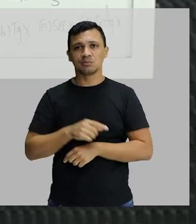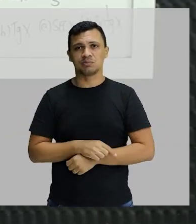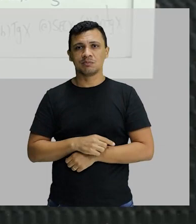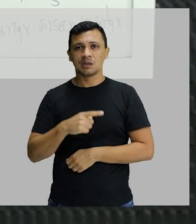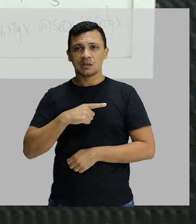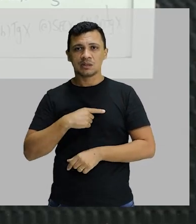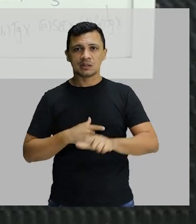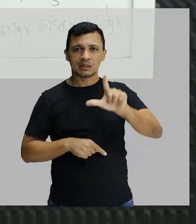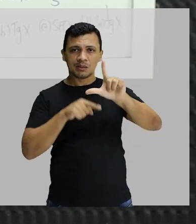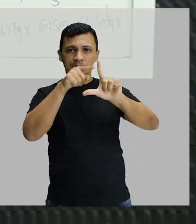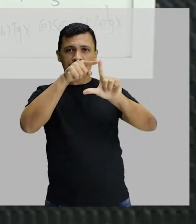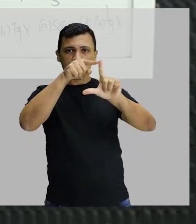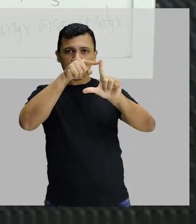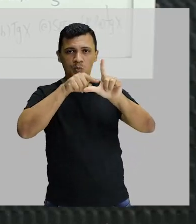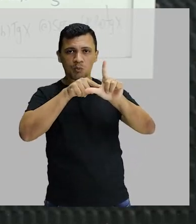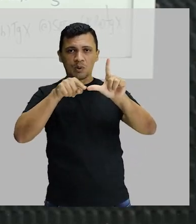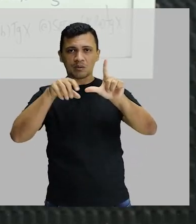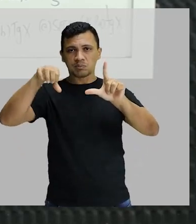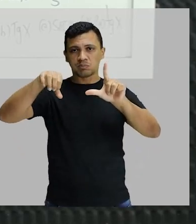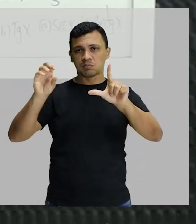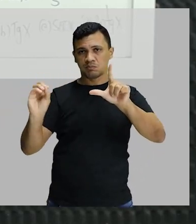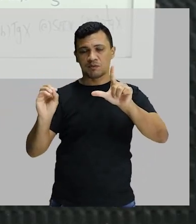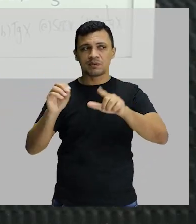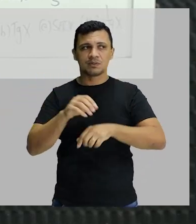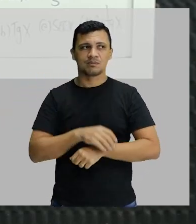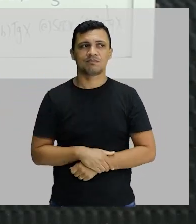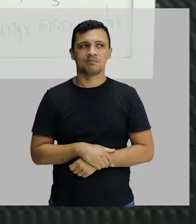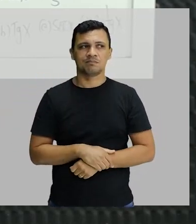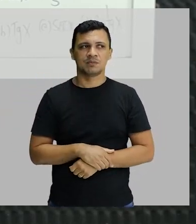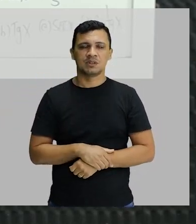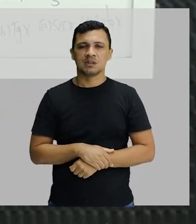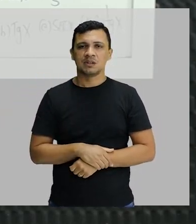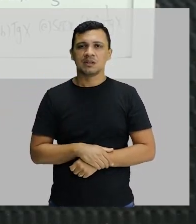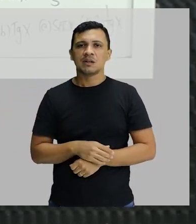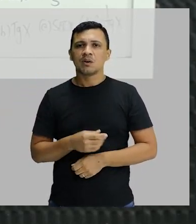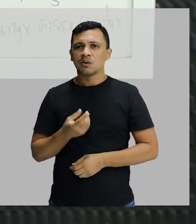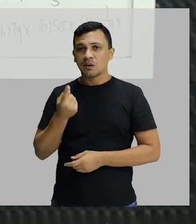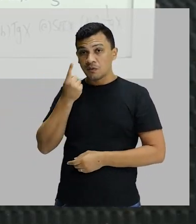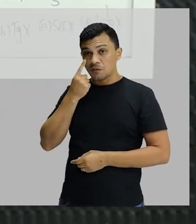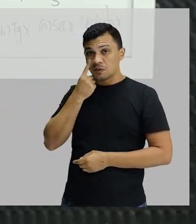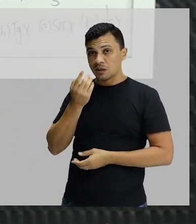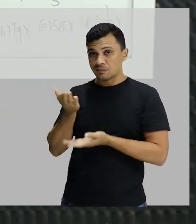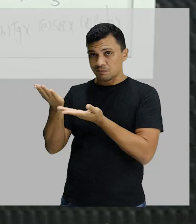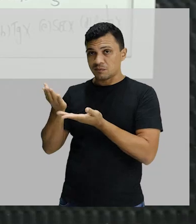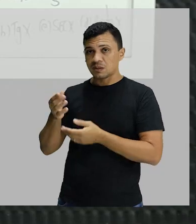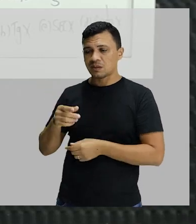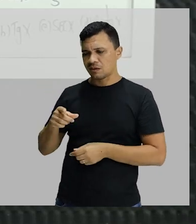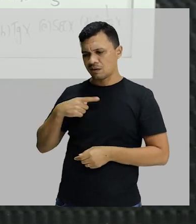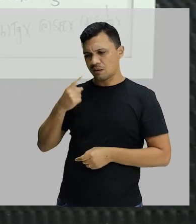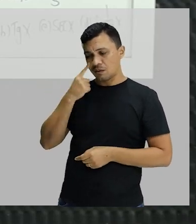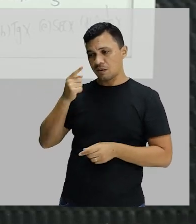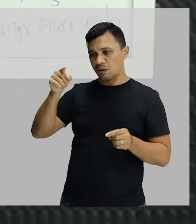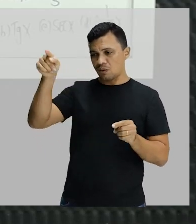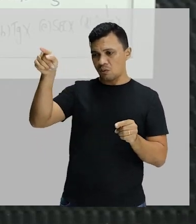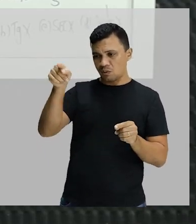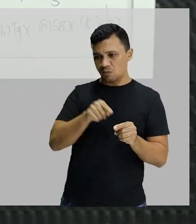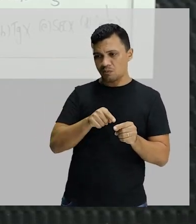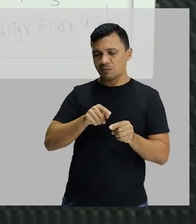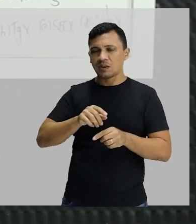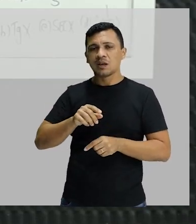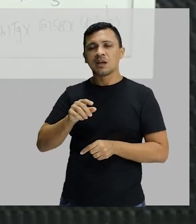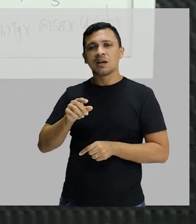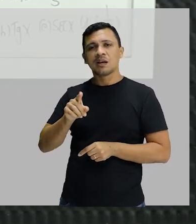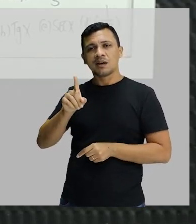Formar aqui um triângulo retângulo. Então, esse quadrado aqui como se fosse uma diagonal, se de O para M vale seno de